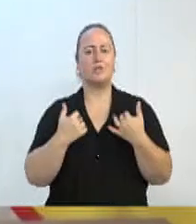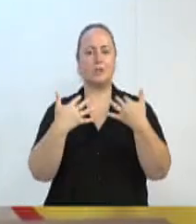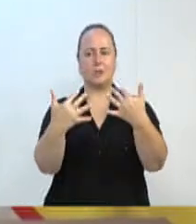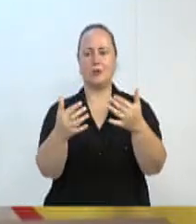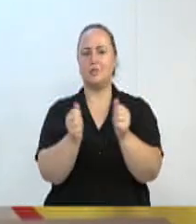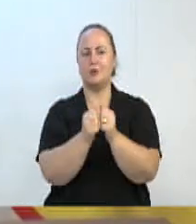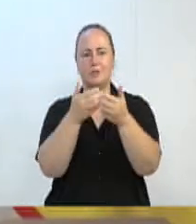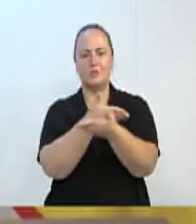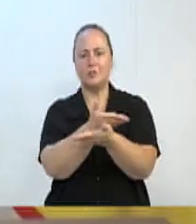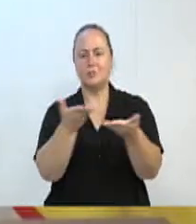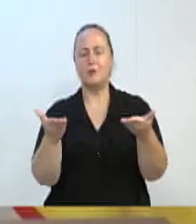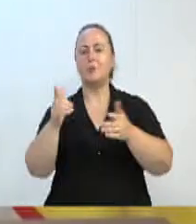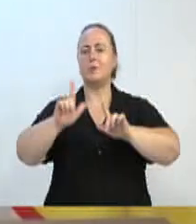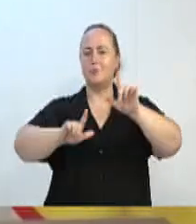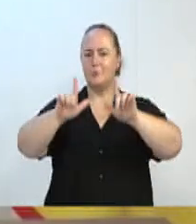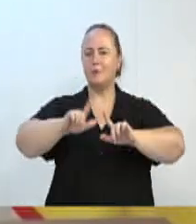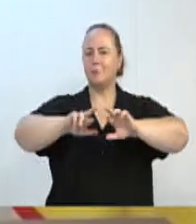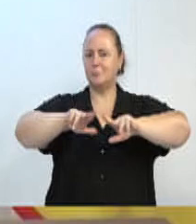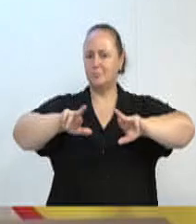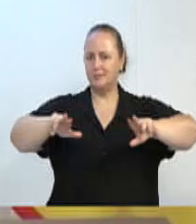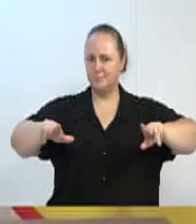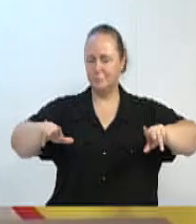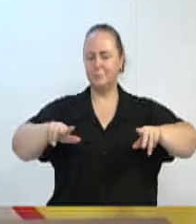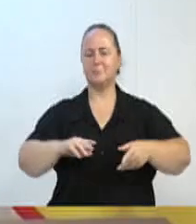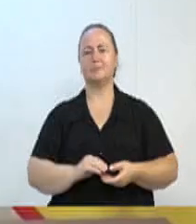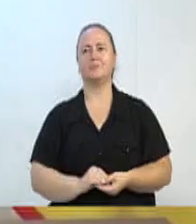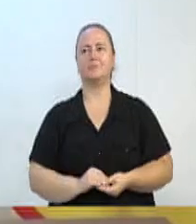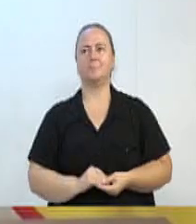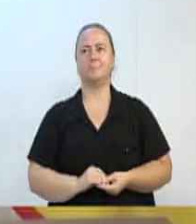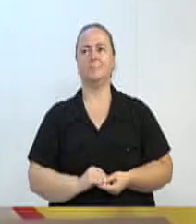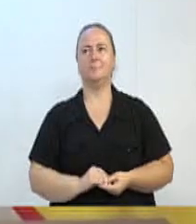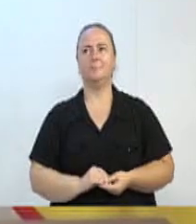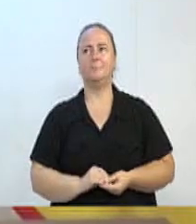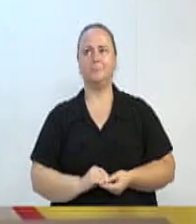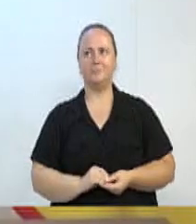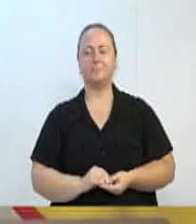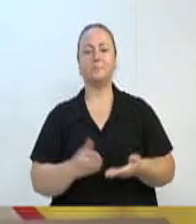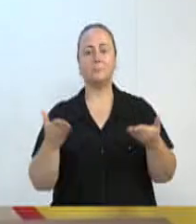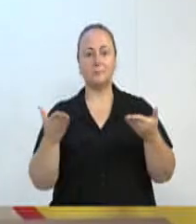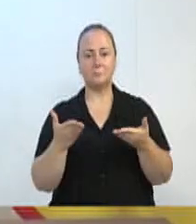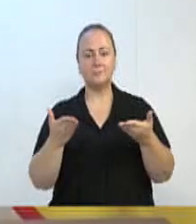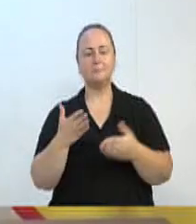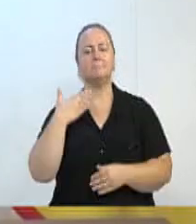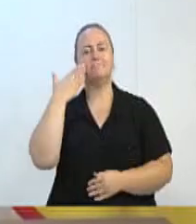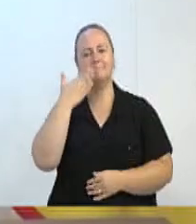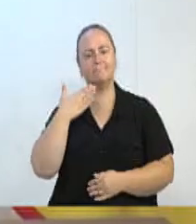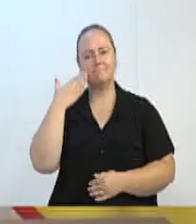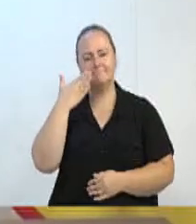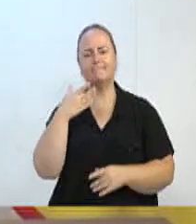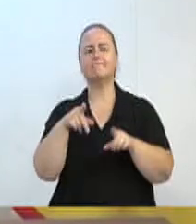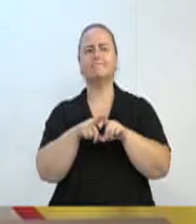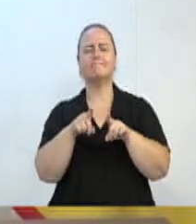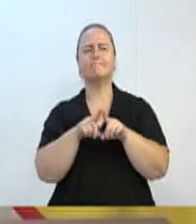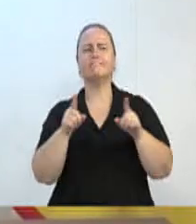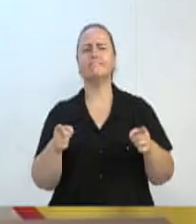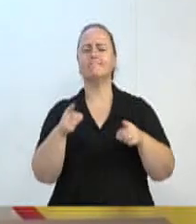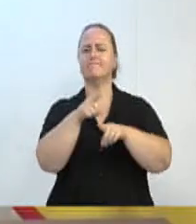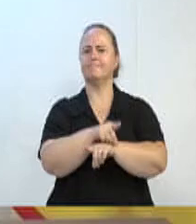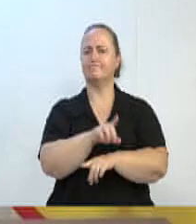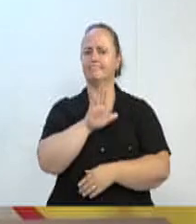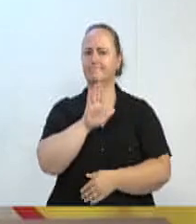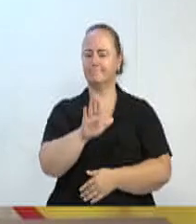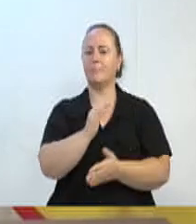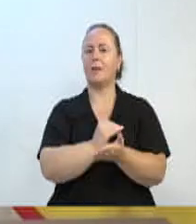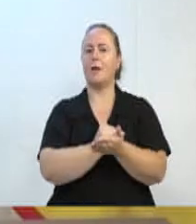câmera ou através também dos canais de comunicação eu quero começar o meu discurso inclusive fazendo contraponto porque a gente iniciou a sessão